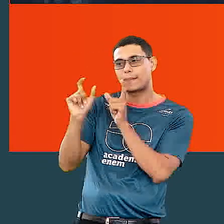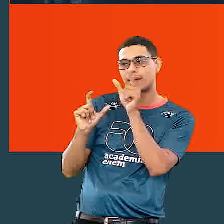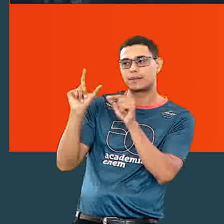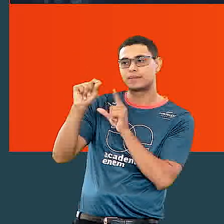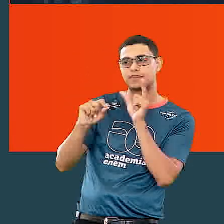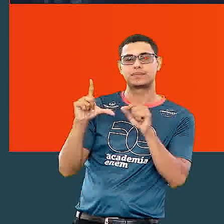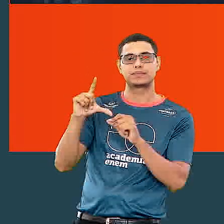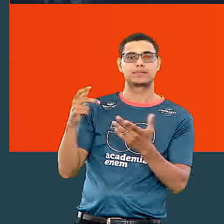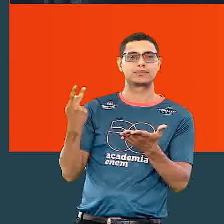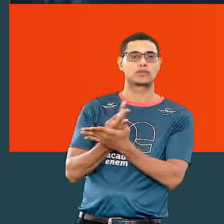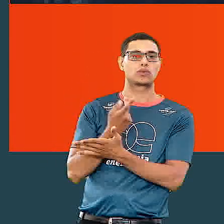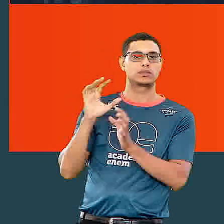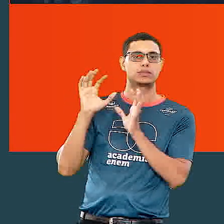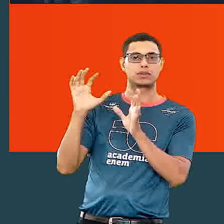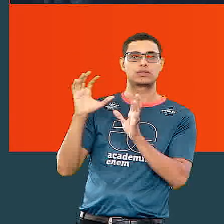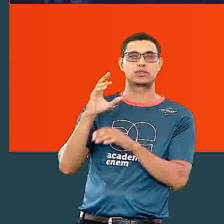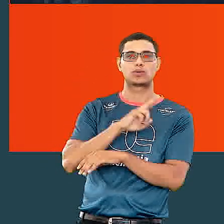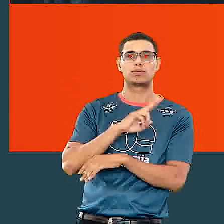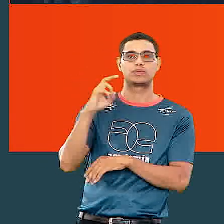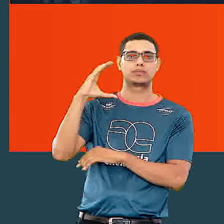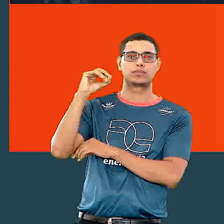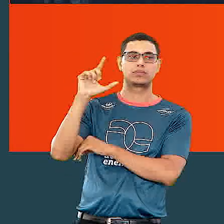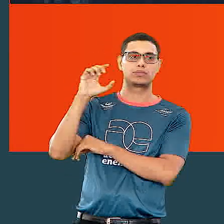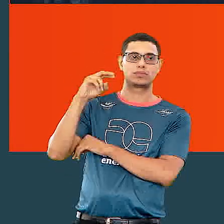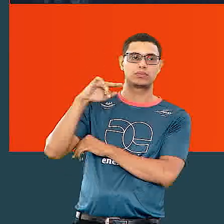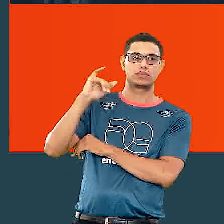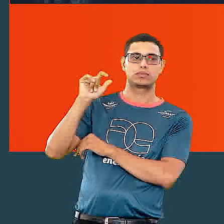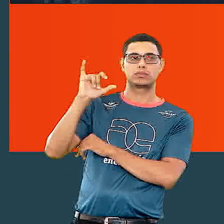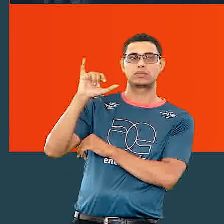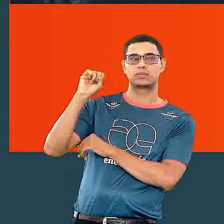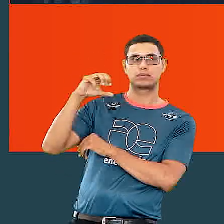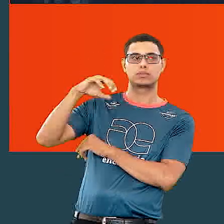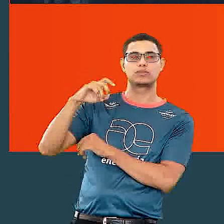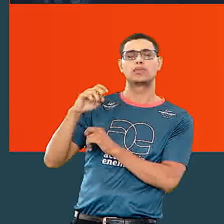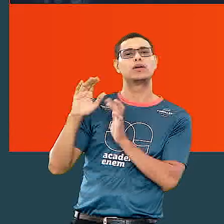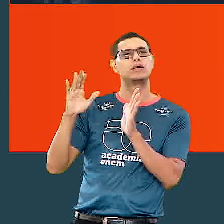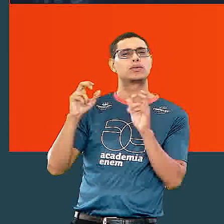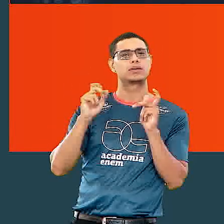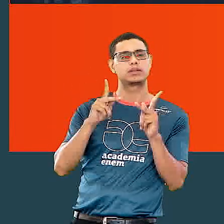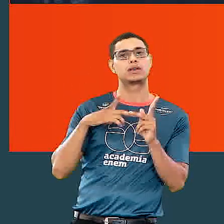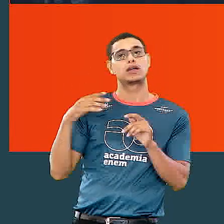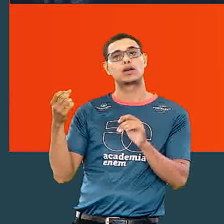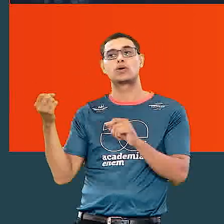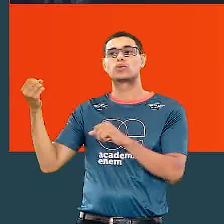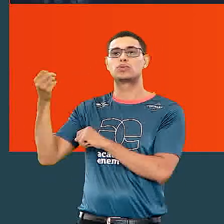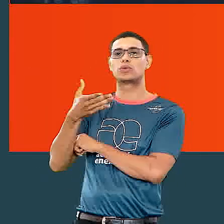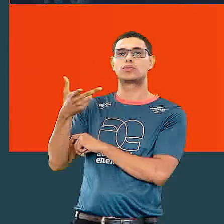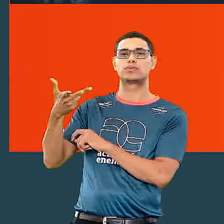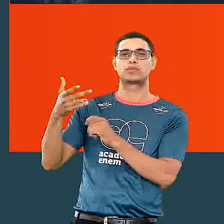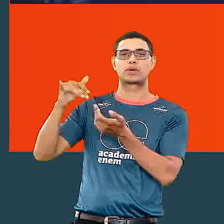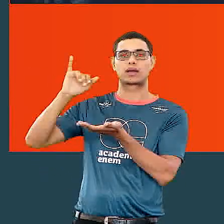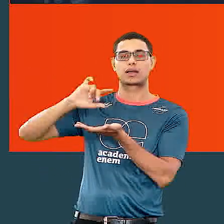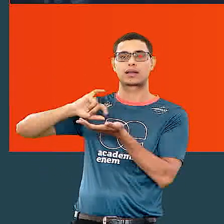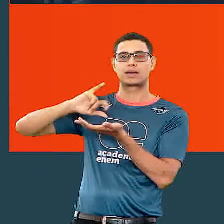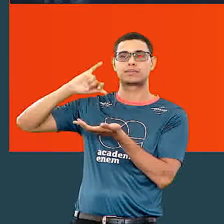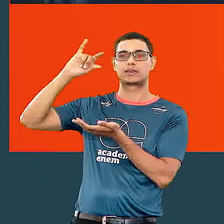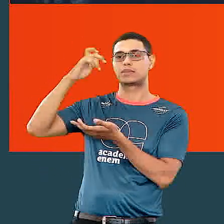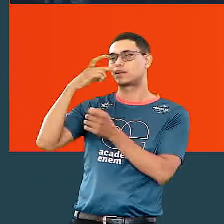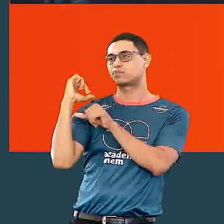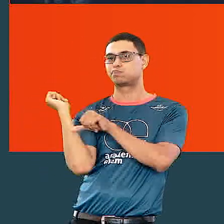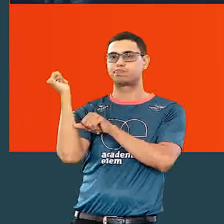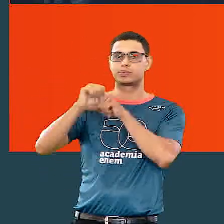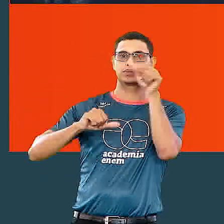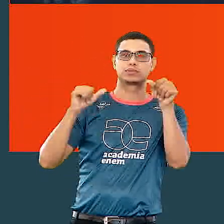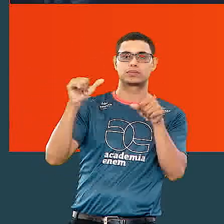Foi isso que aconteceu no colonialismo. E o neocolonialismo foi quando o capitalismo ele tomou uma outra dimensão. Os caras